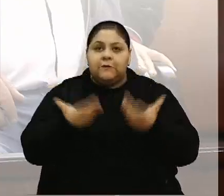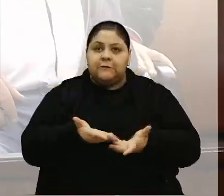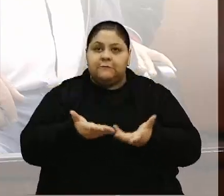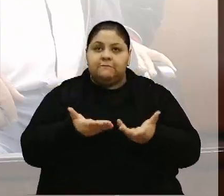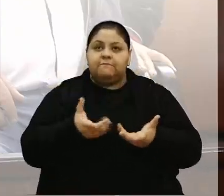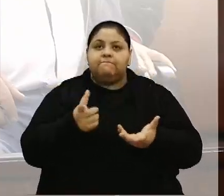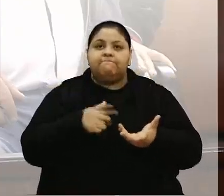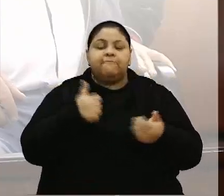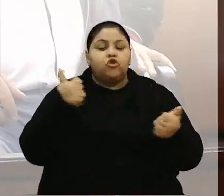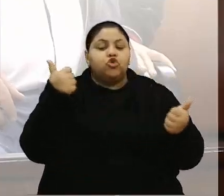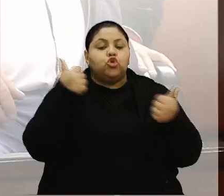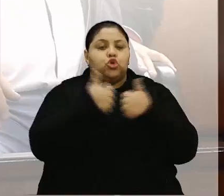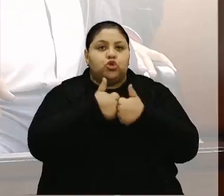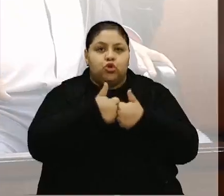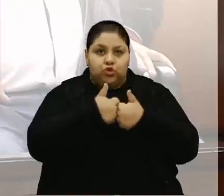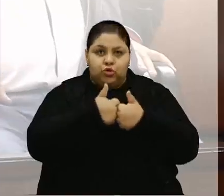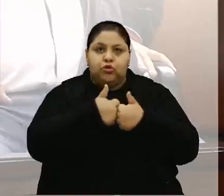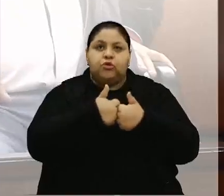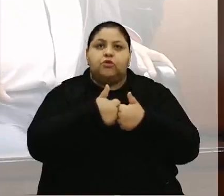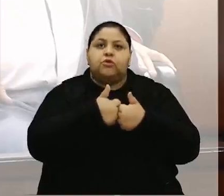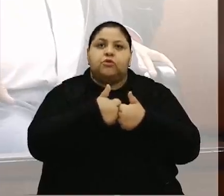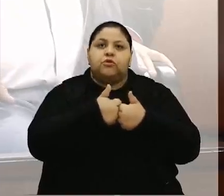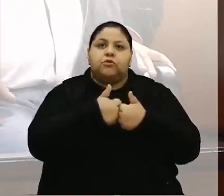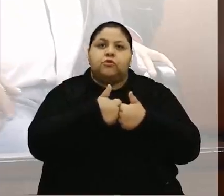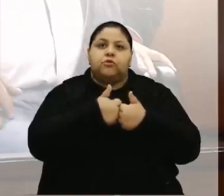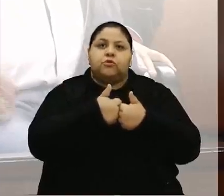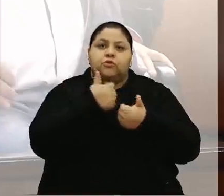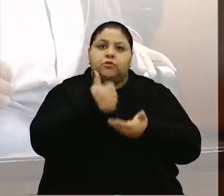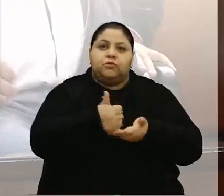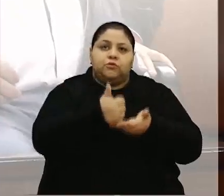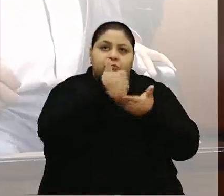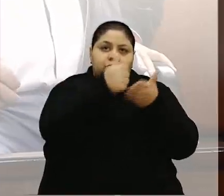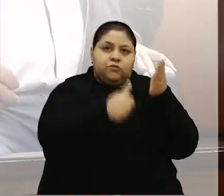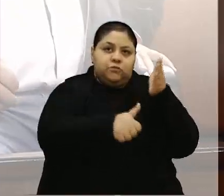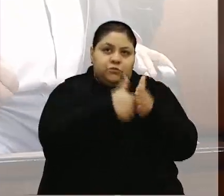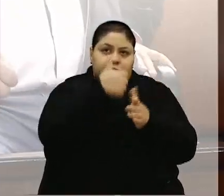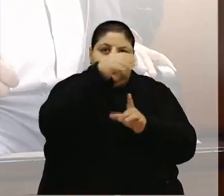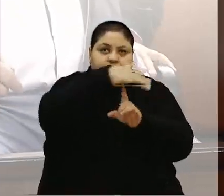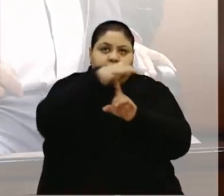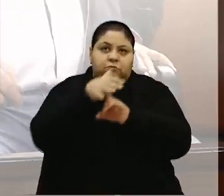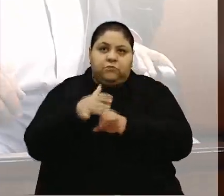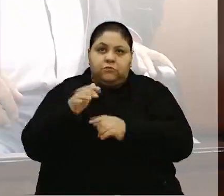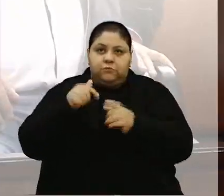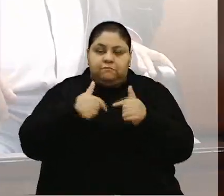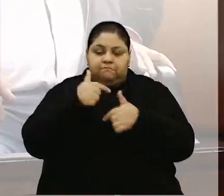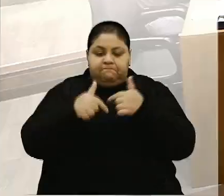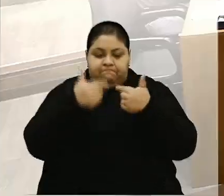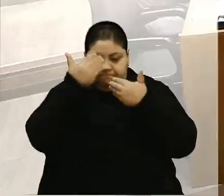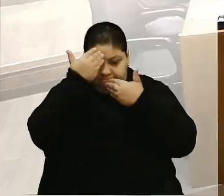temos juntos, vamos continuar a elaborar, melhorando as nossas feiras, nosso trabalho. Obrigado.